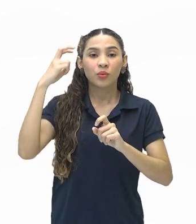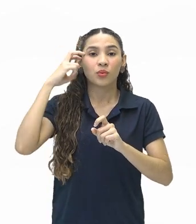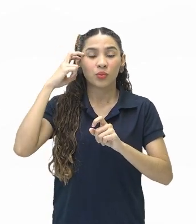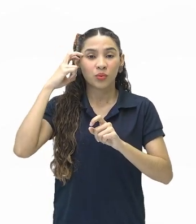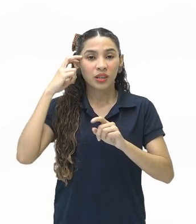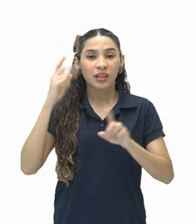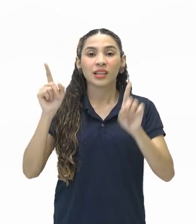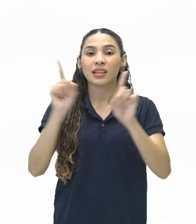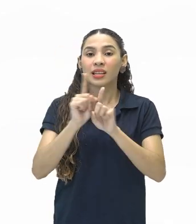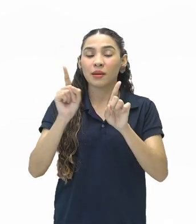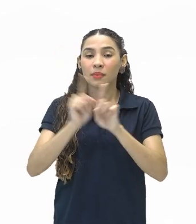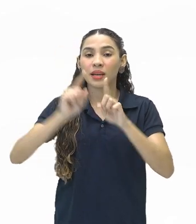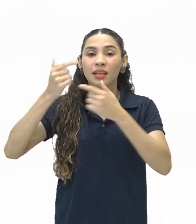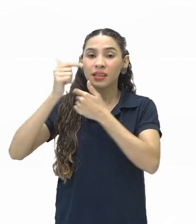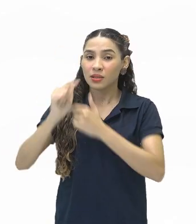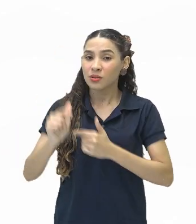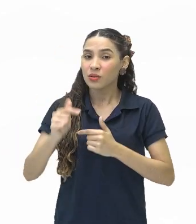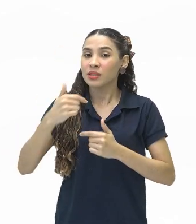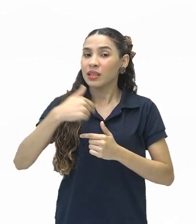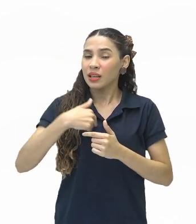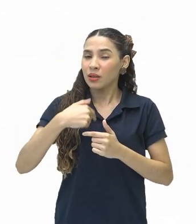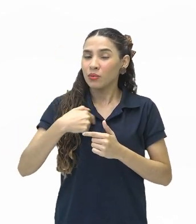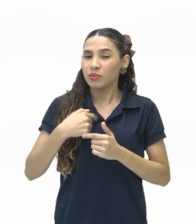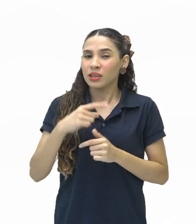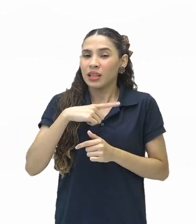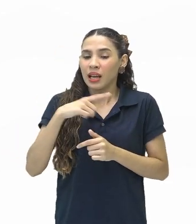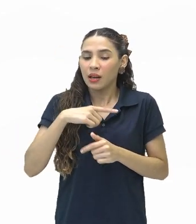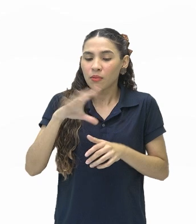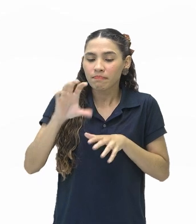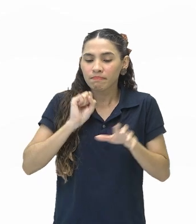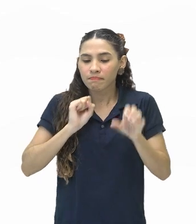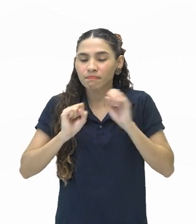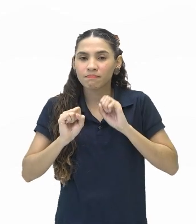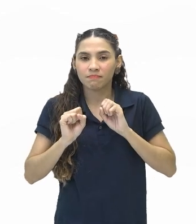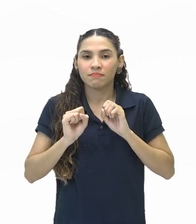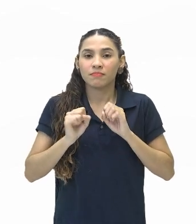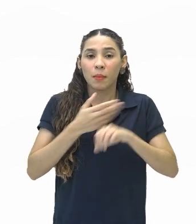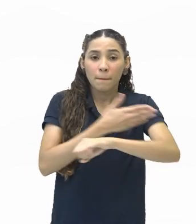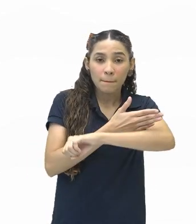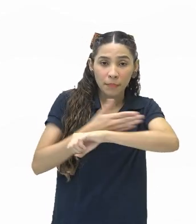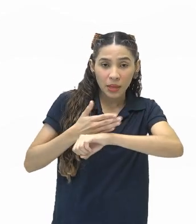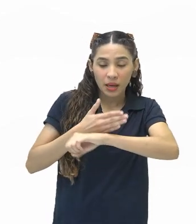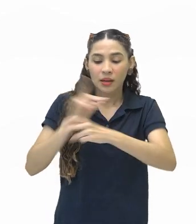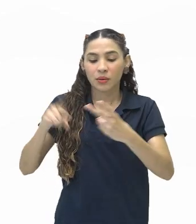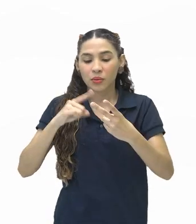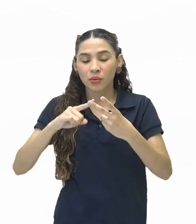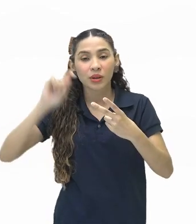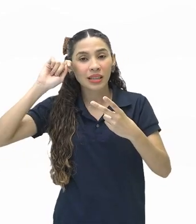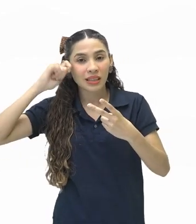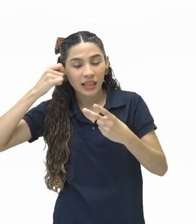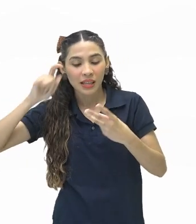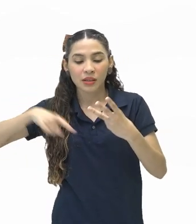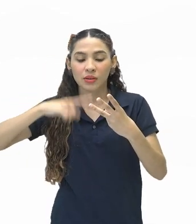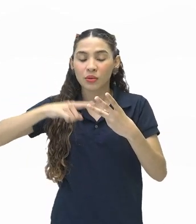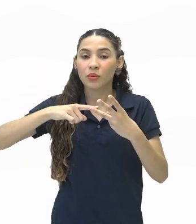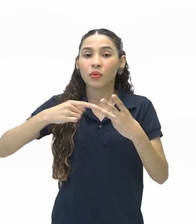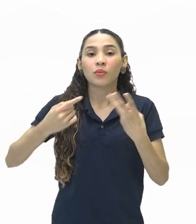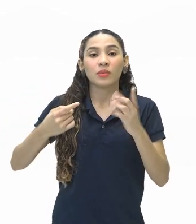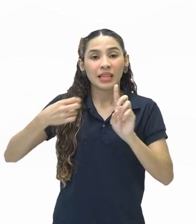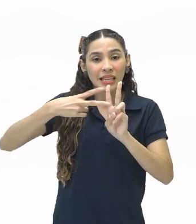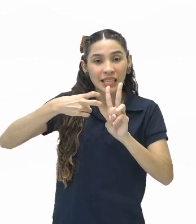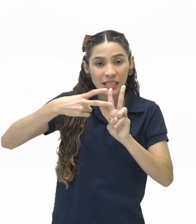culturas e tradições. Eu tenho um pouquinho de cada. Eu tenho um pouquinho do branco, eu tenho um pouquinho do negro, eu tenho um pouquinho do